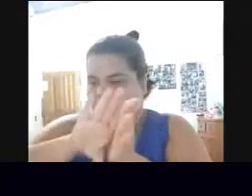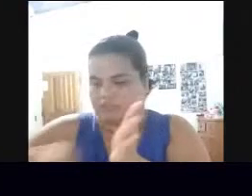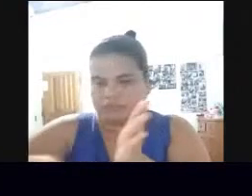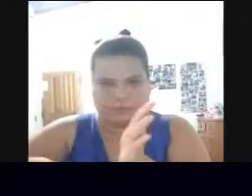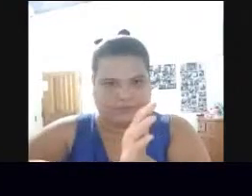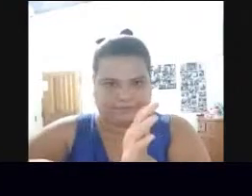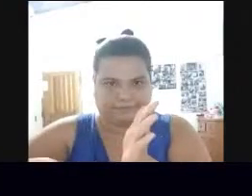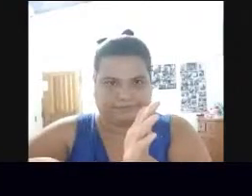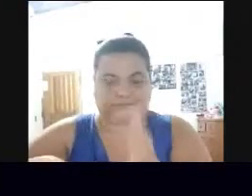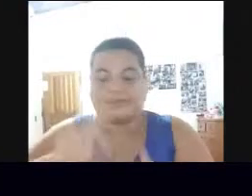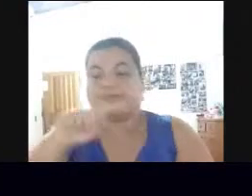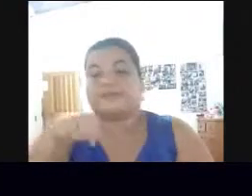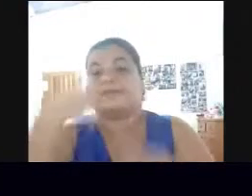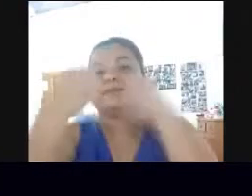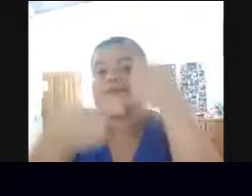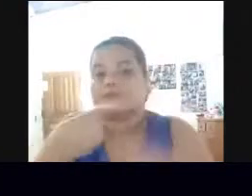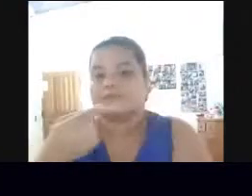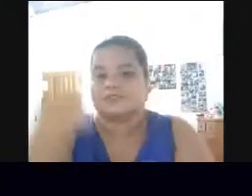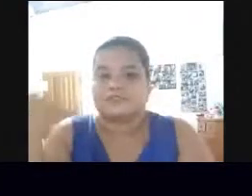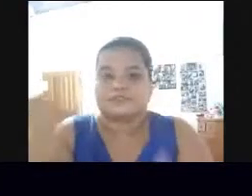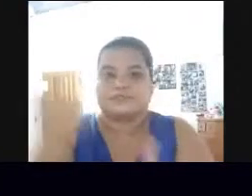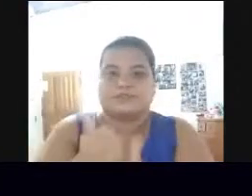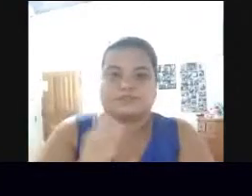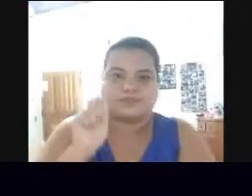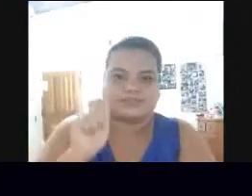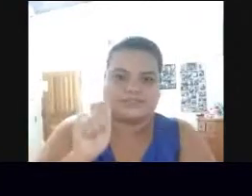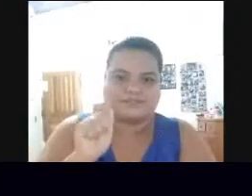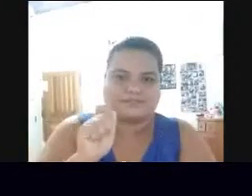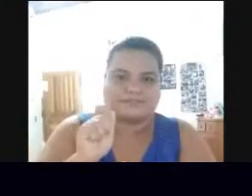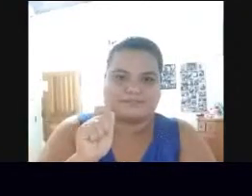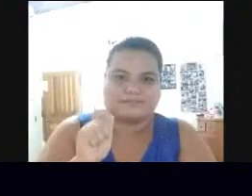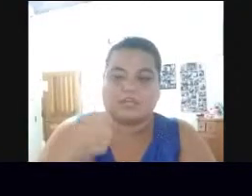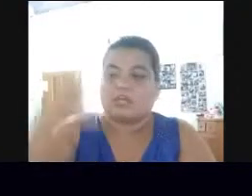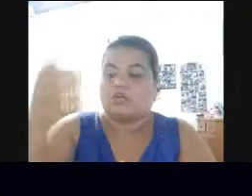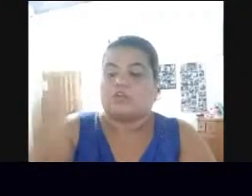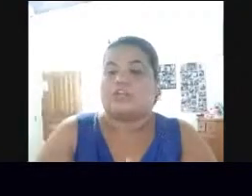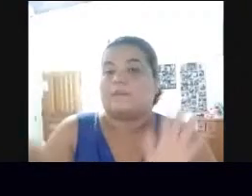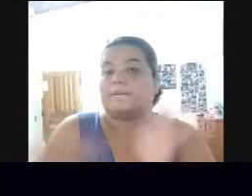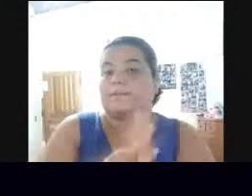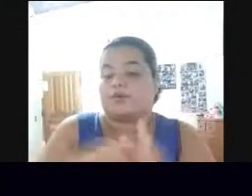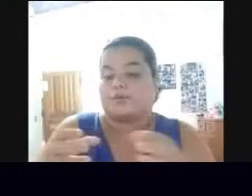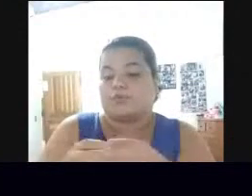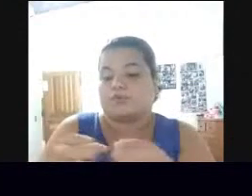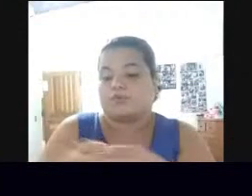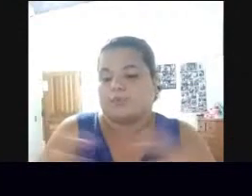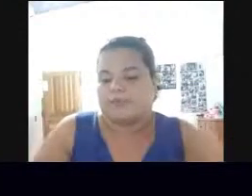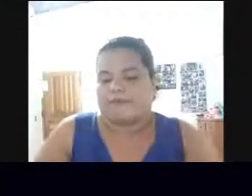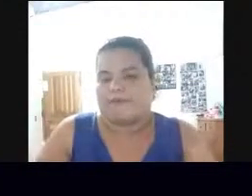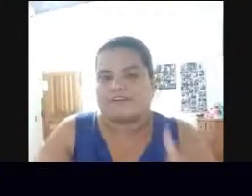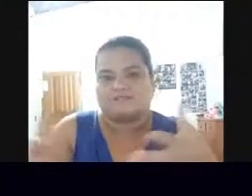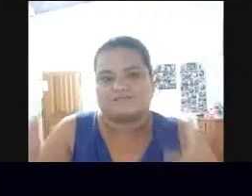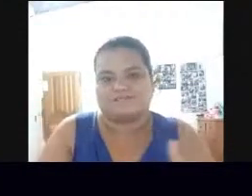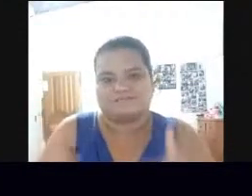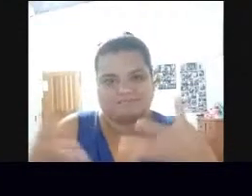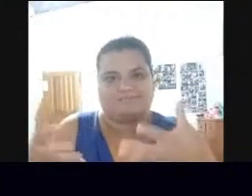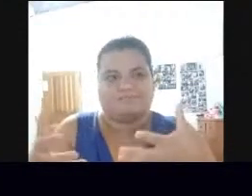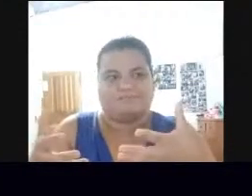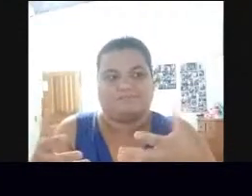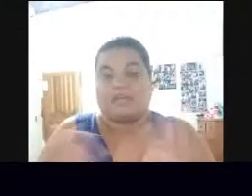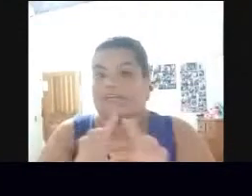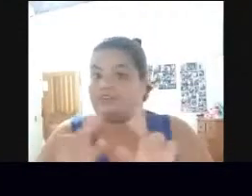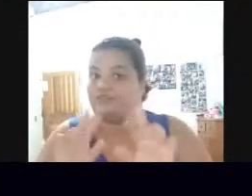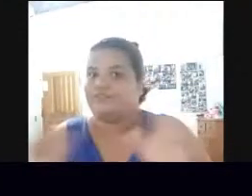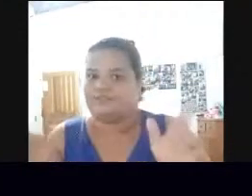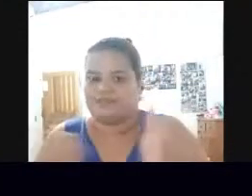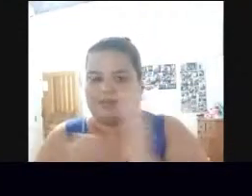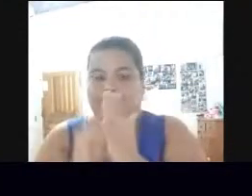aí a primeira coisa é substituir pelos vegetais. Logicamente, a gente sabe que os vegetais, eles não vão ter o mesmo aporte proteico. Então, a